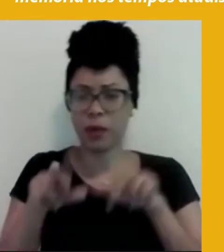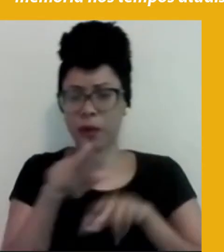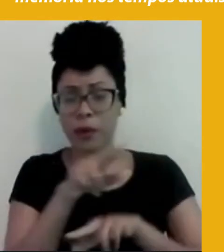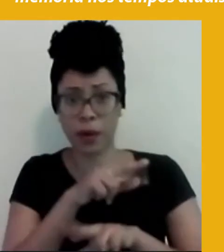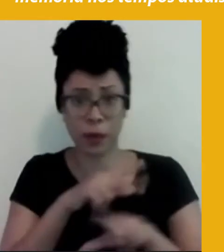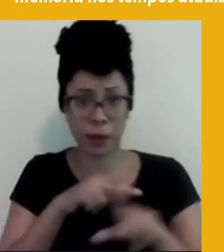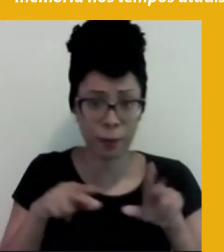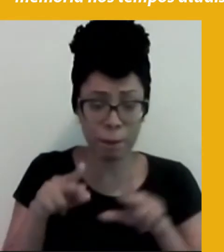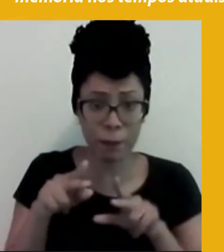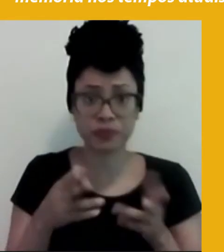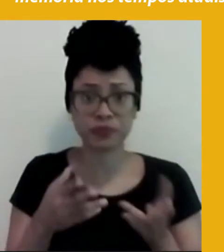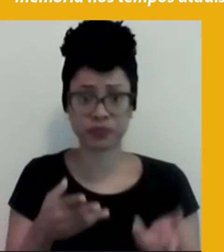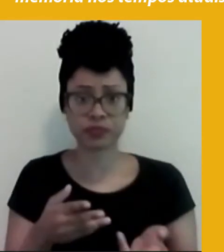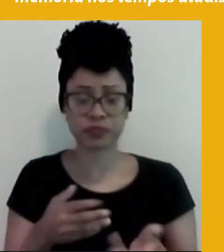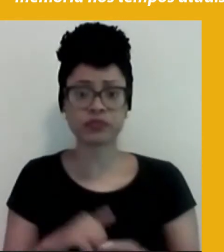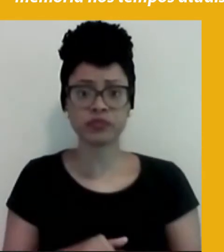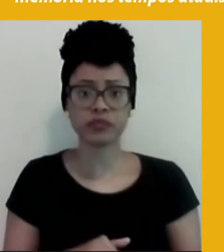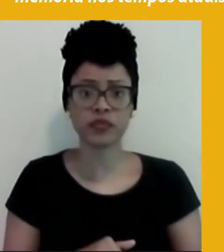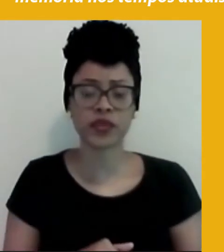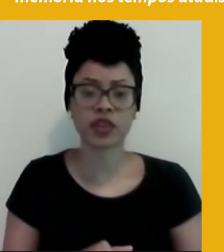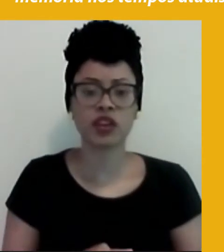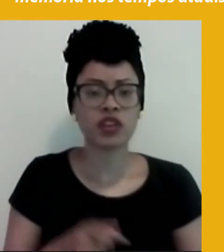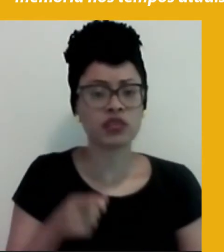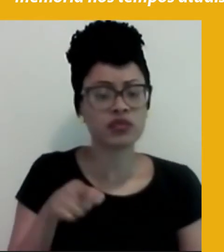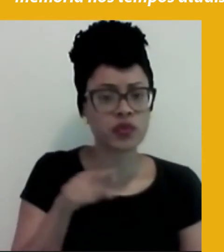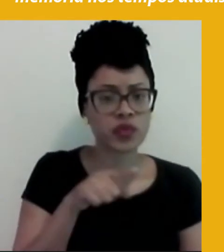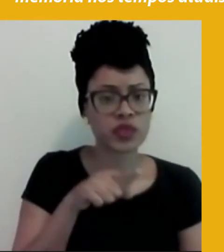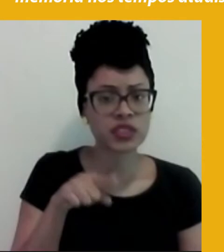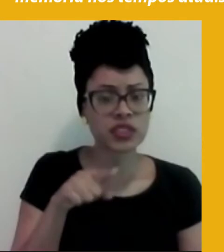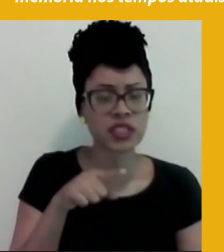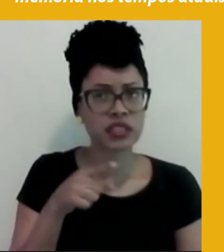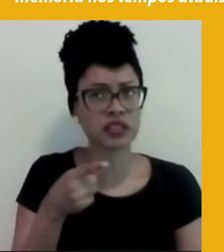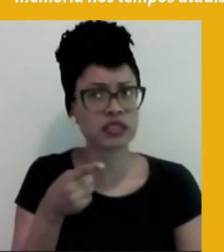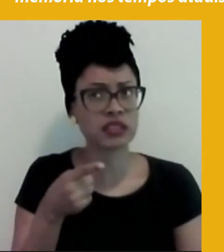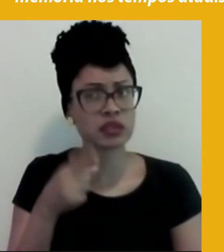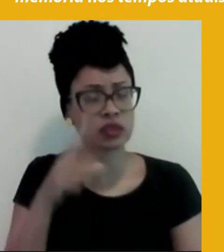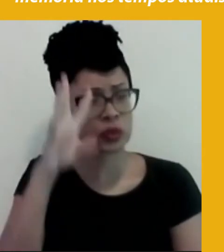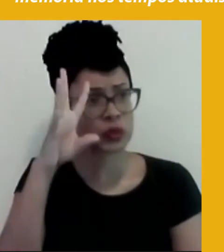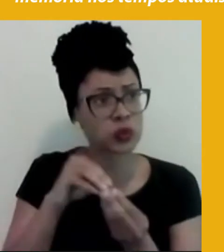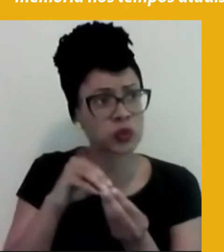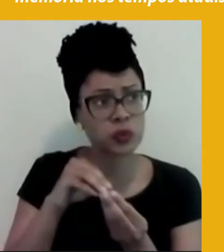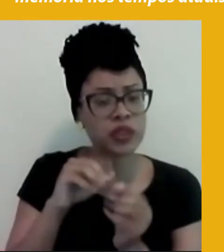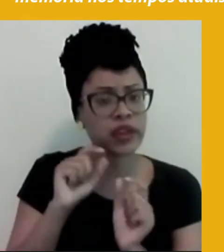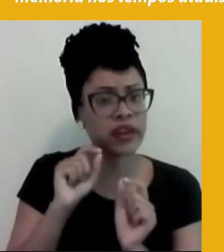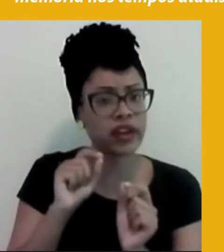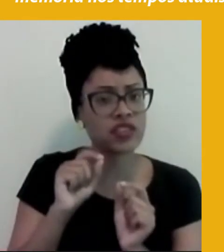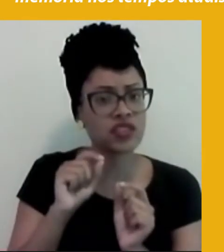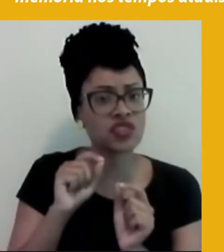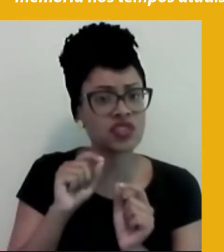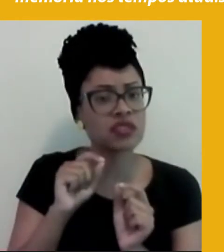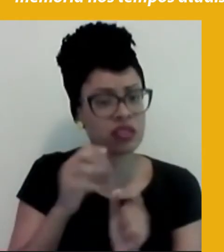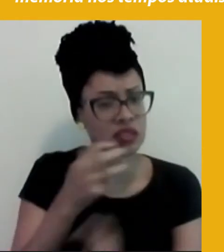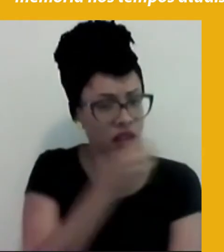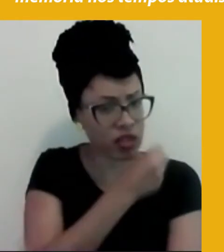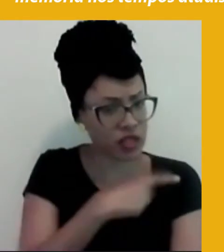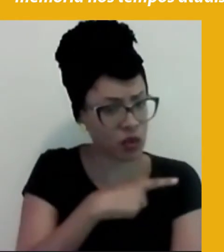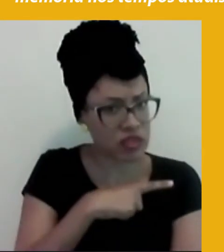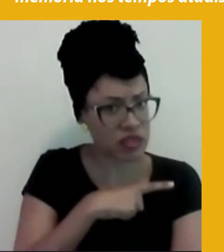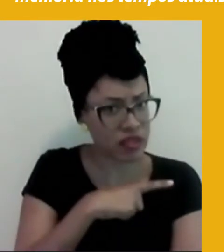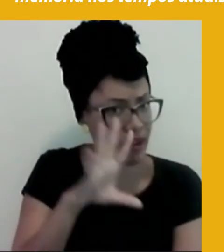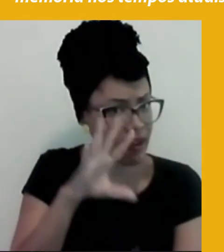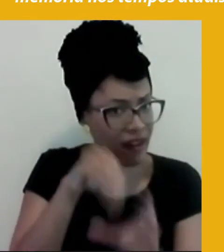vocês concebem que há nesse perigo uma dinâmica de salvação?